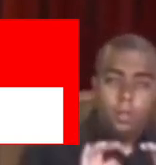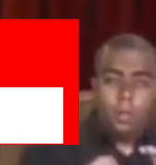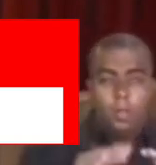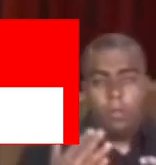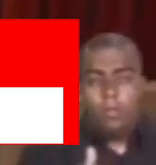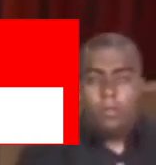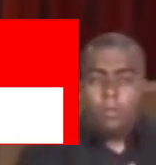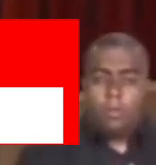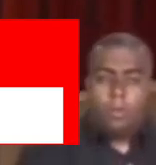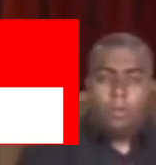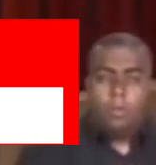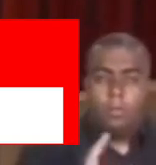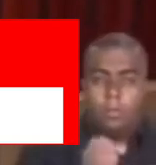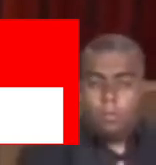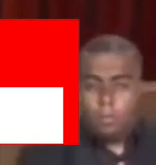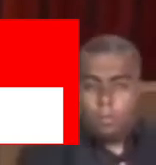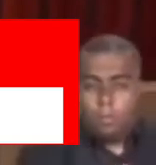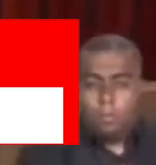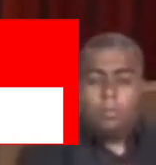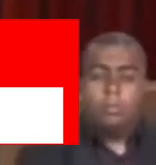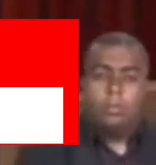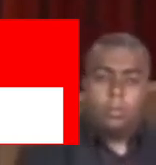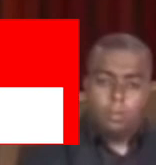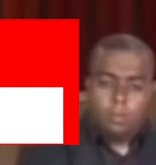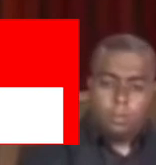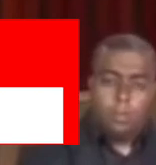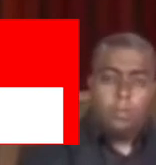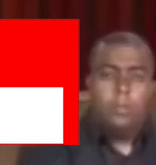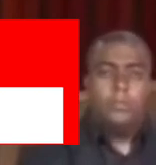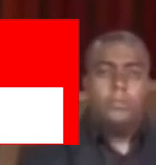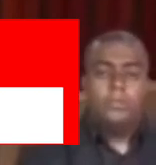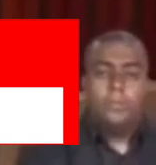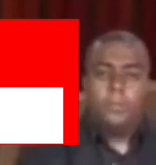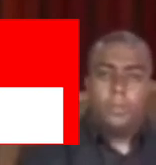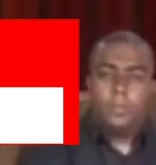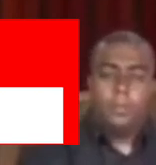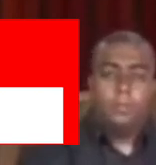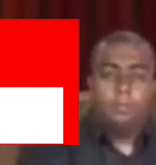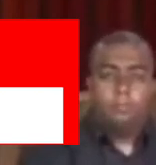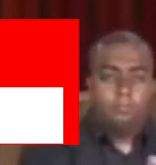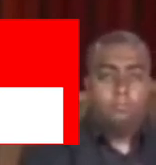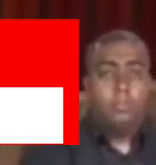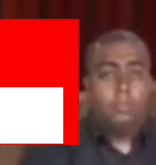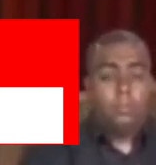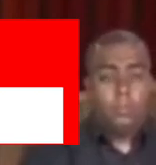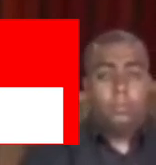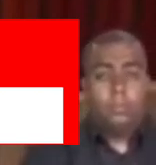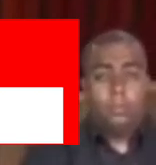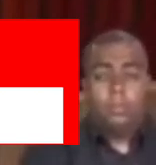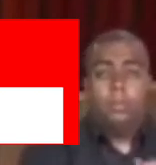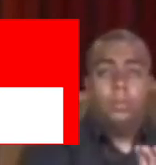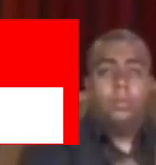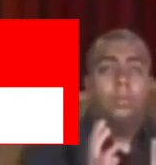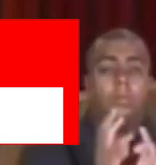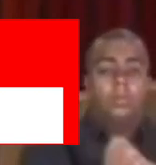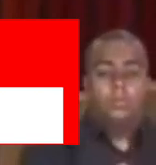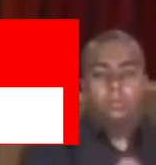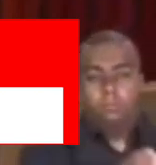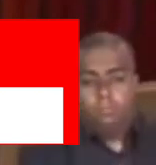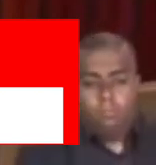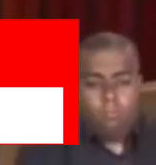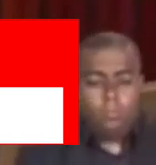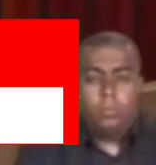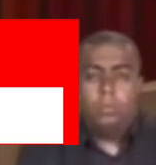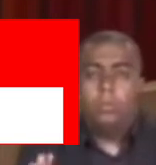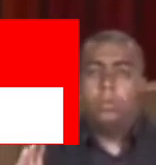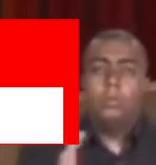comprovação processualmente legítima de atos efetivos de campanha e apresentação de prestação de contas padronizada, com doação